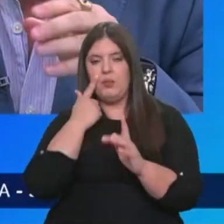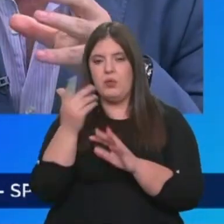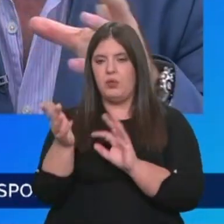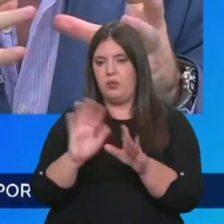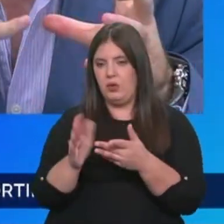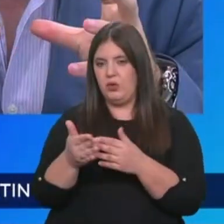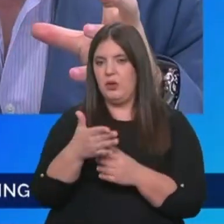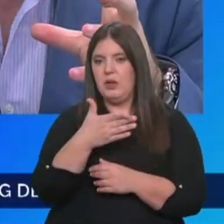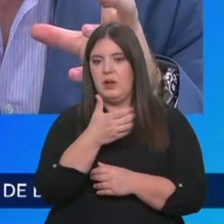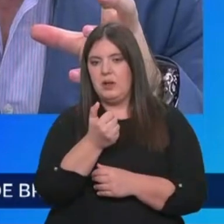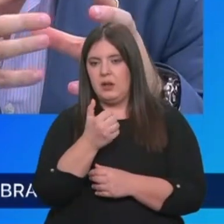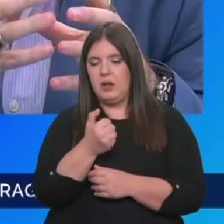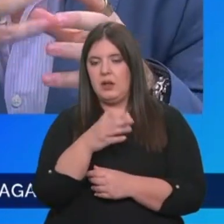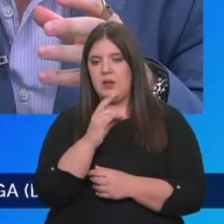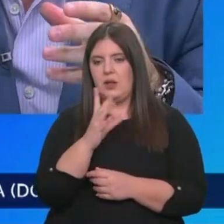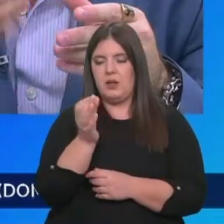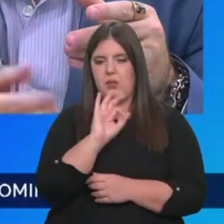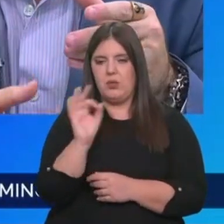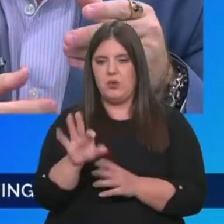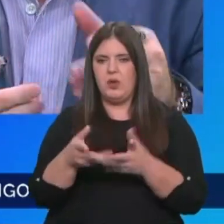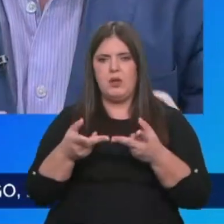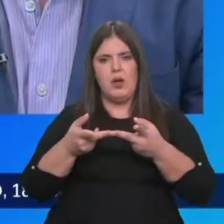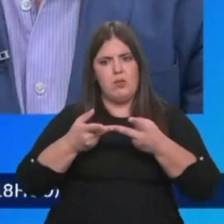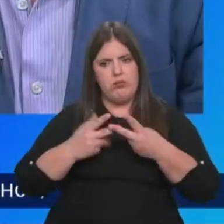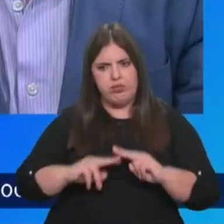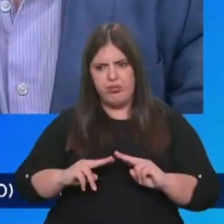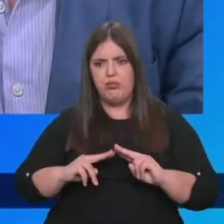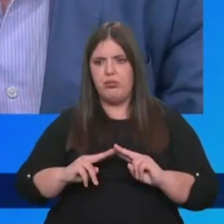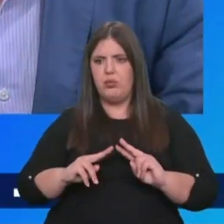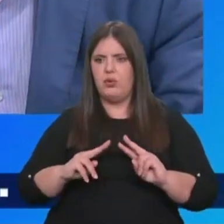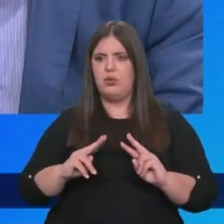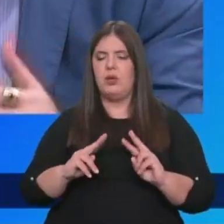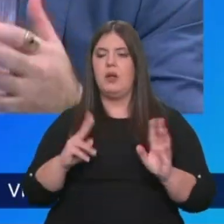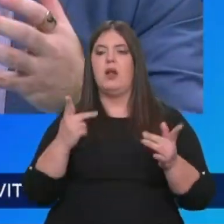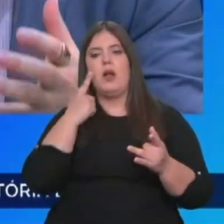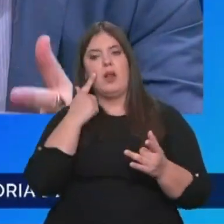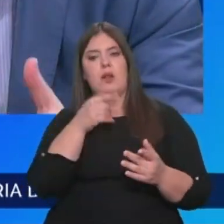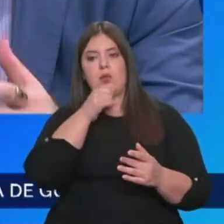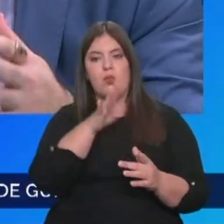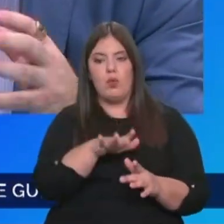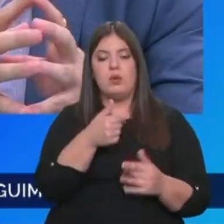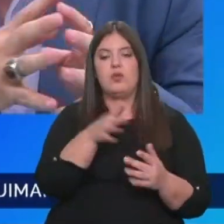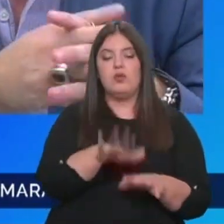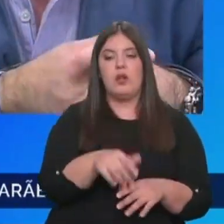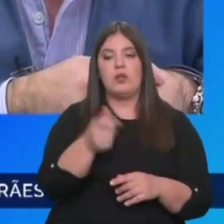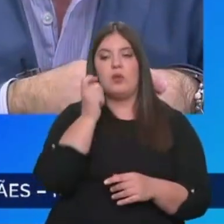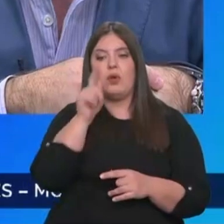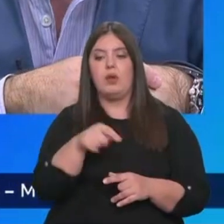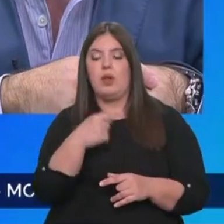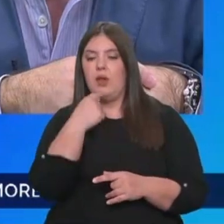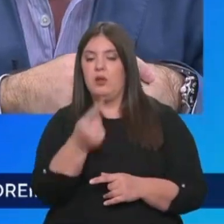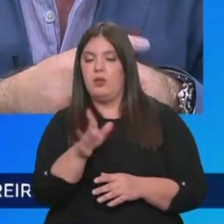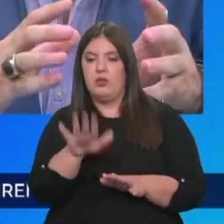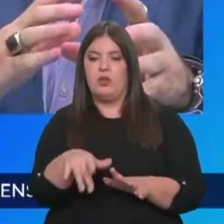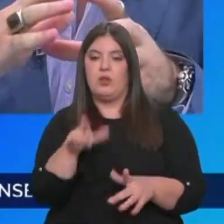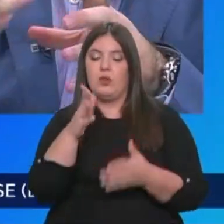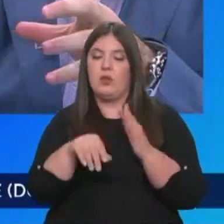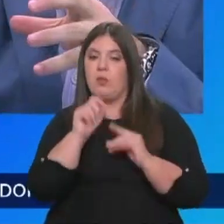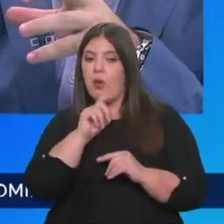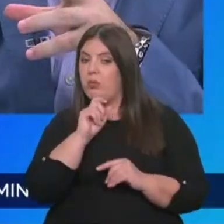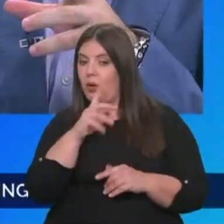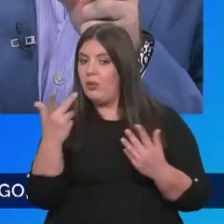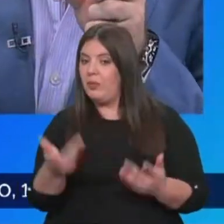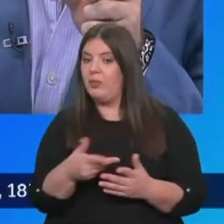dos 15 a 6%. Portanto, é uma queda abrupta. Diz-me onde estás, ou com quem estás, diz-te aí o que é que te pode acontecer. Mas esta é a